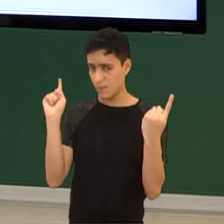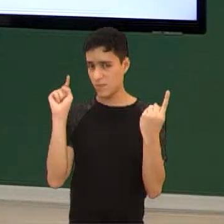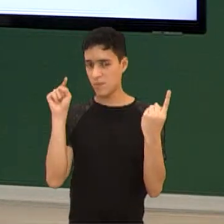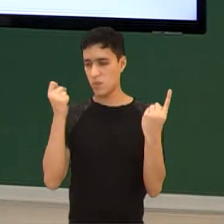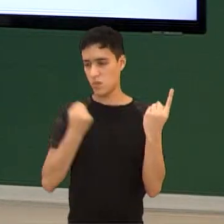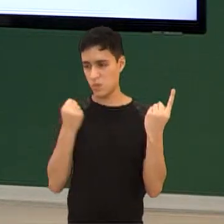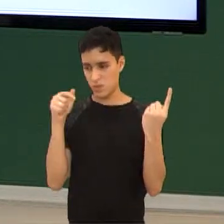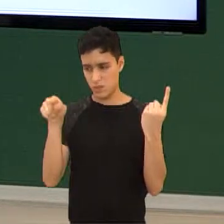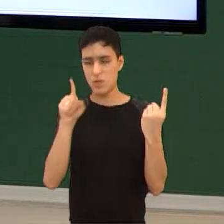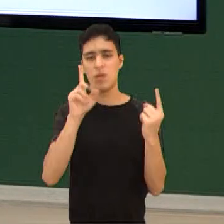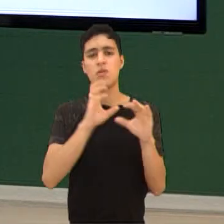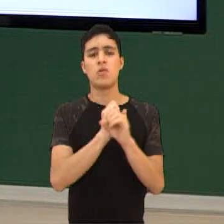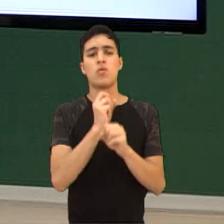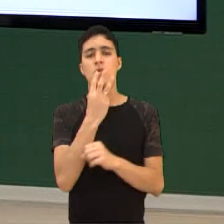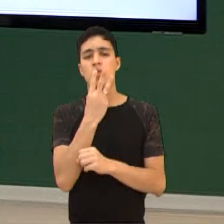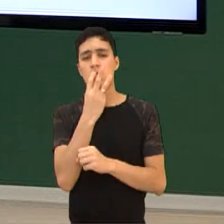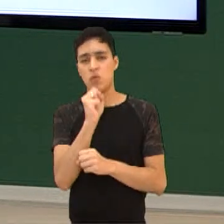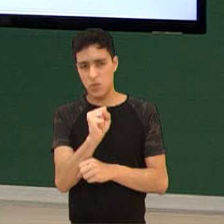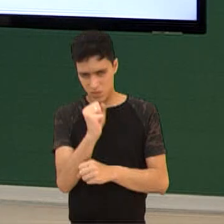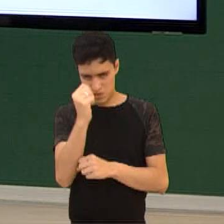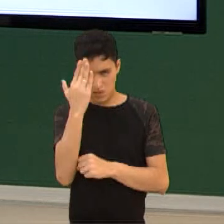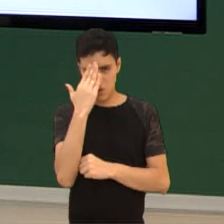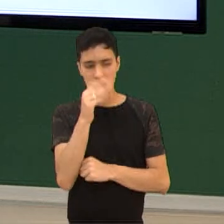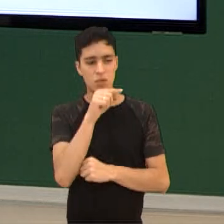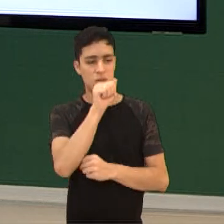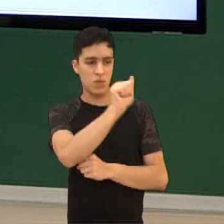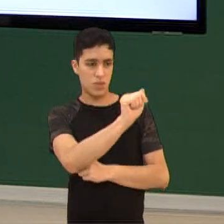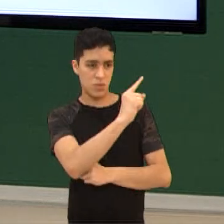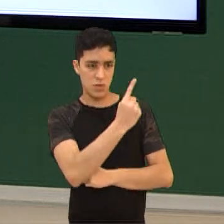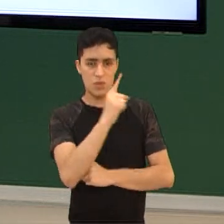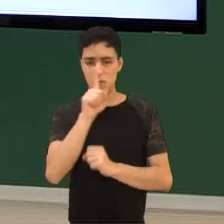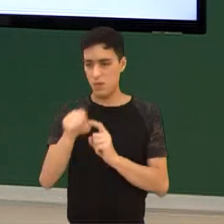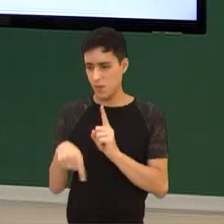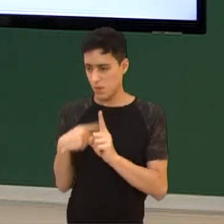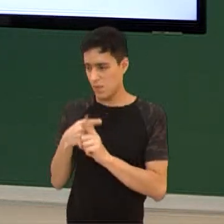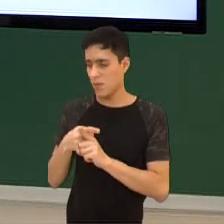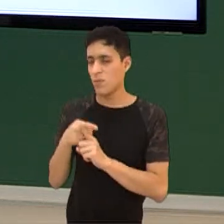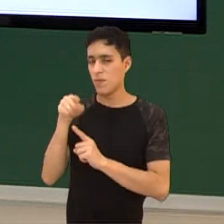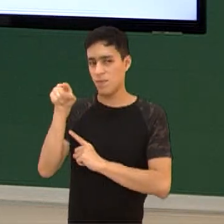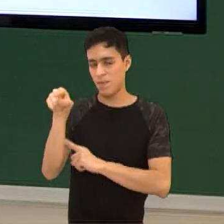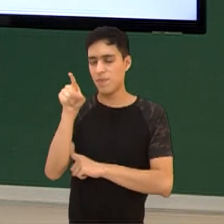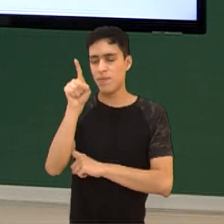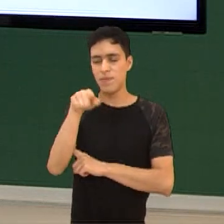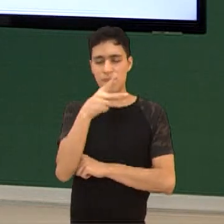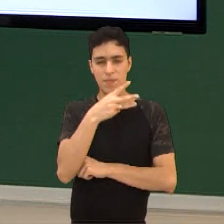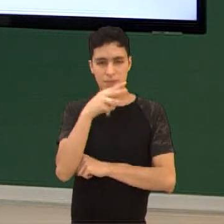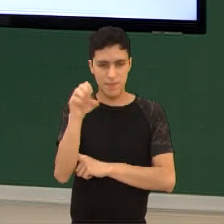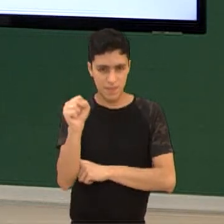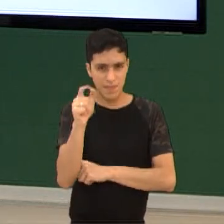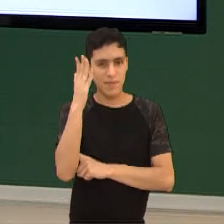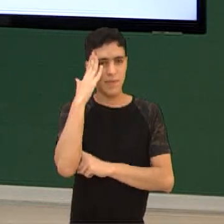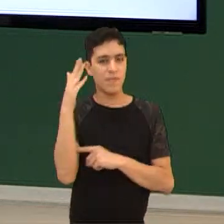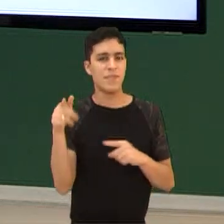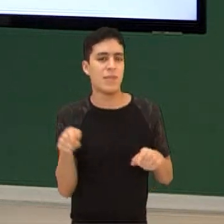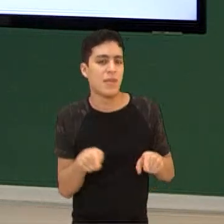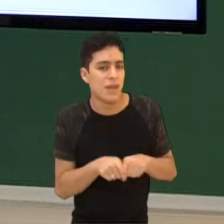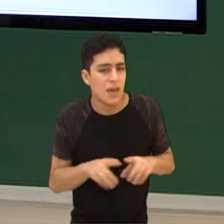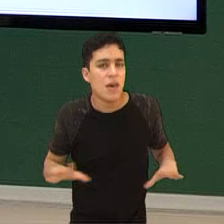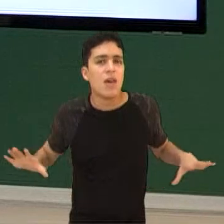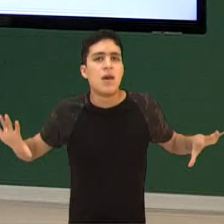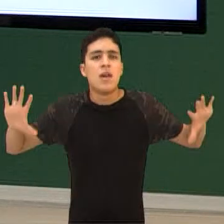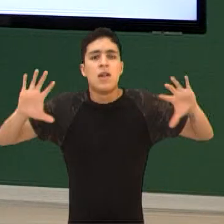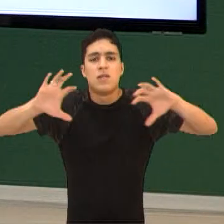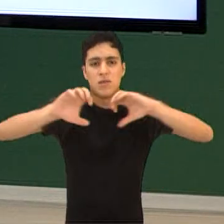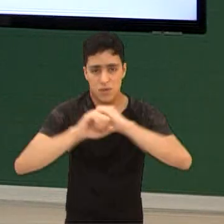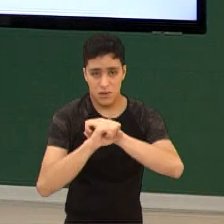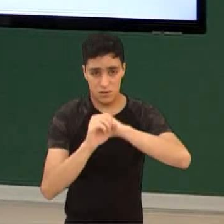termo, 38. Então você já sabe que o A1 mais o AN, 38. Você sabe também que a soma de todos